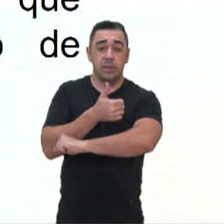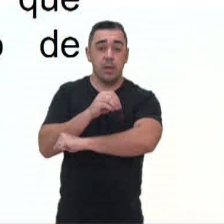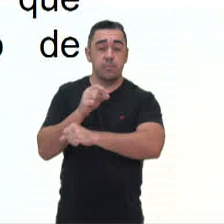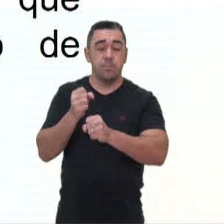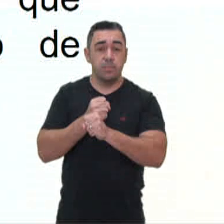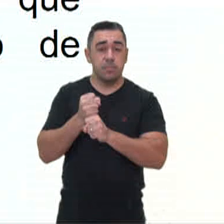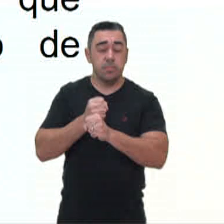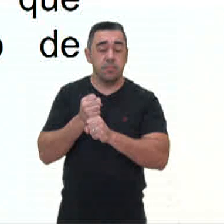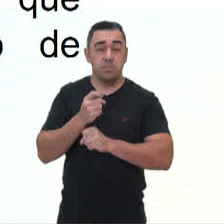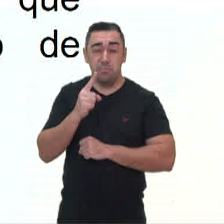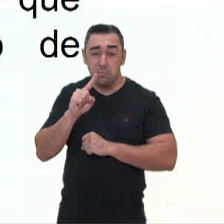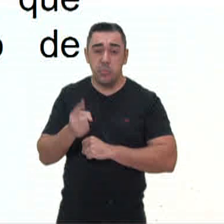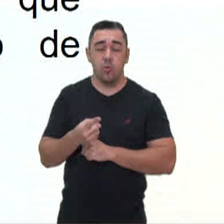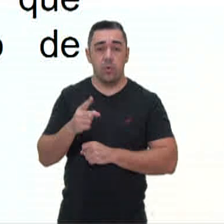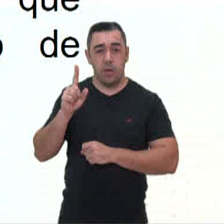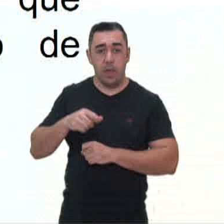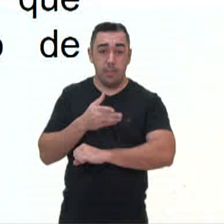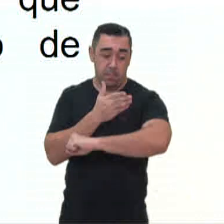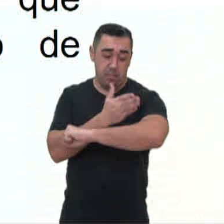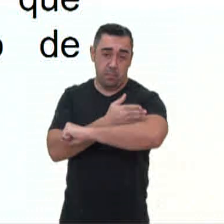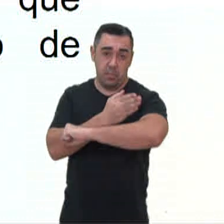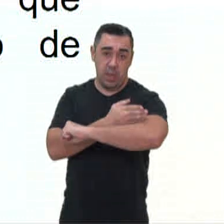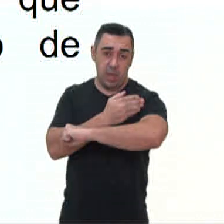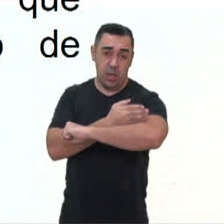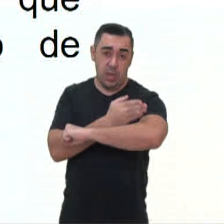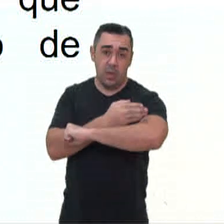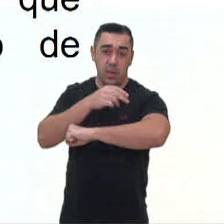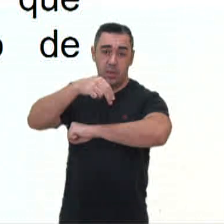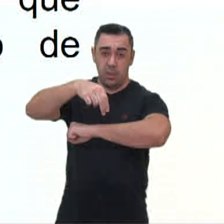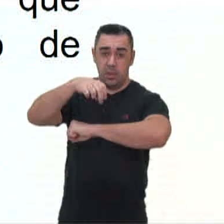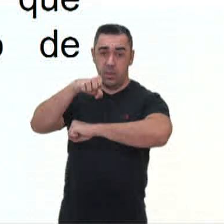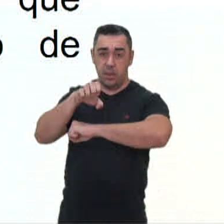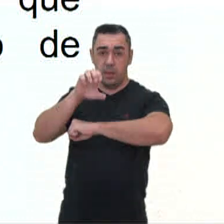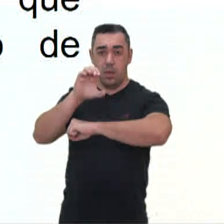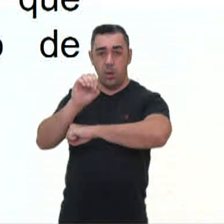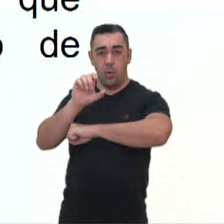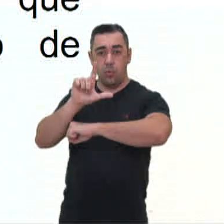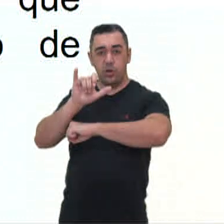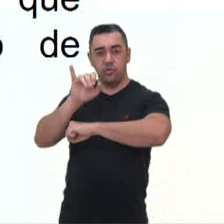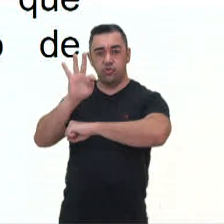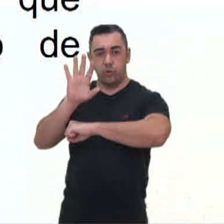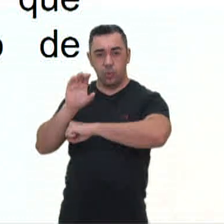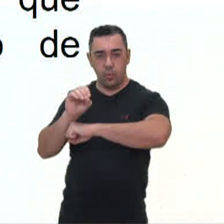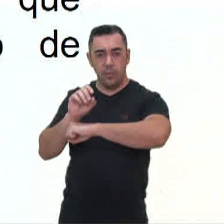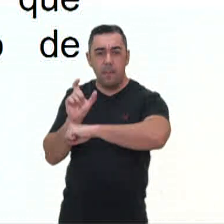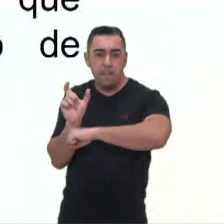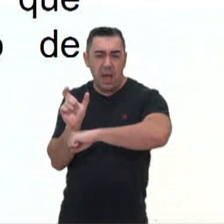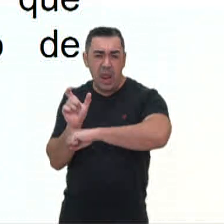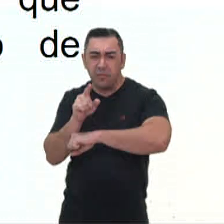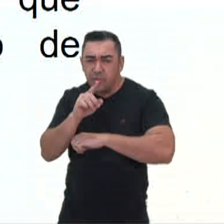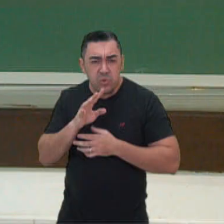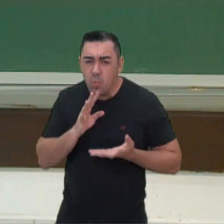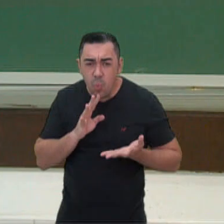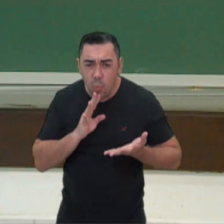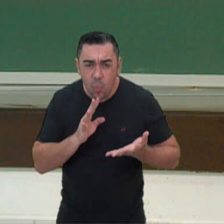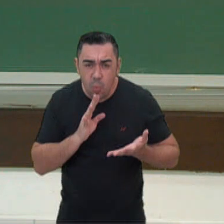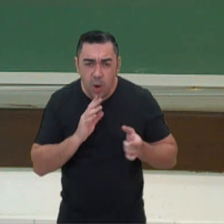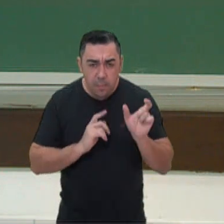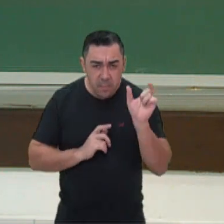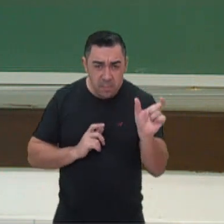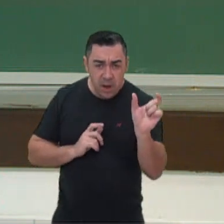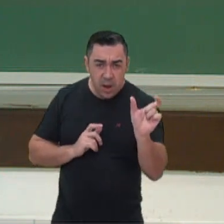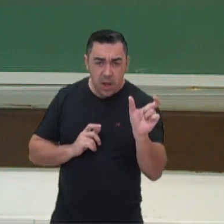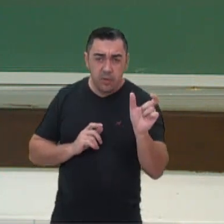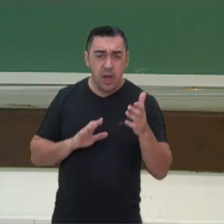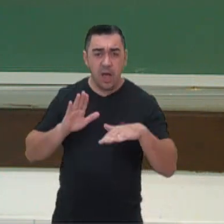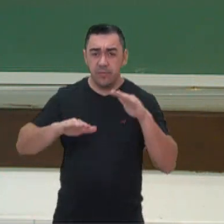período neolítico, é importante que você domine esse termo. Cada vez que aparecer uma palavra que você não desconhece e que não